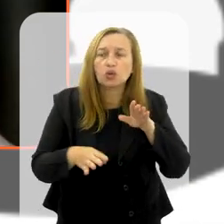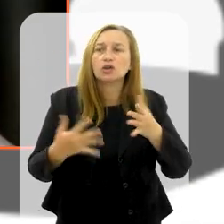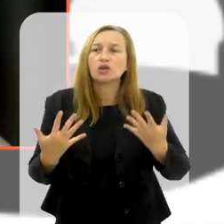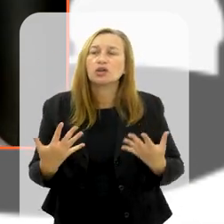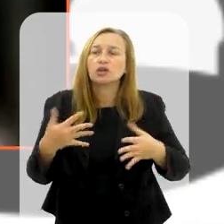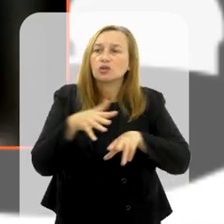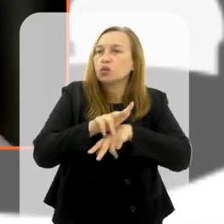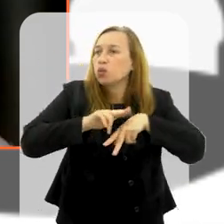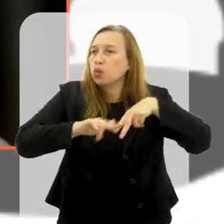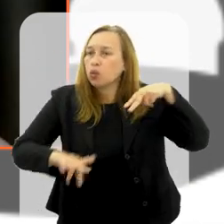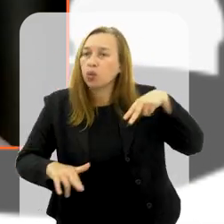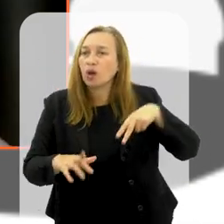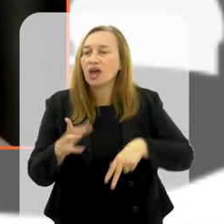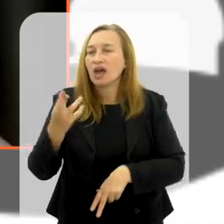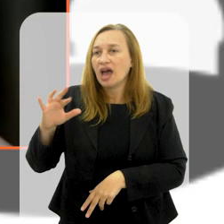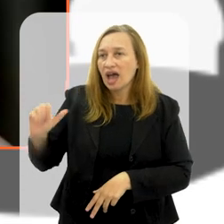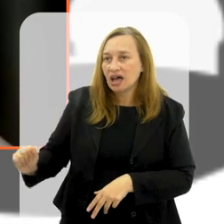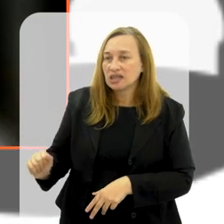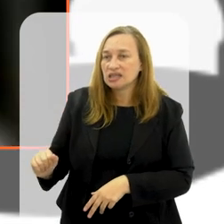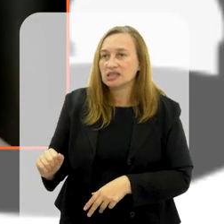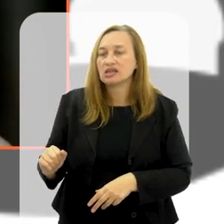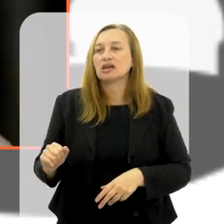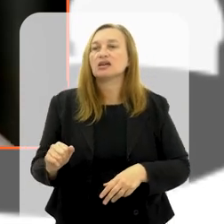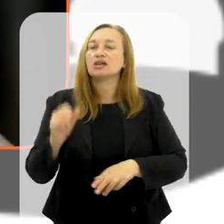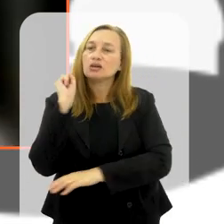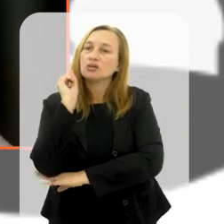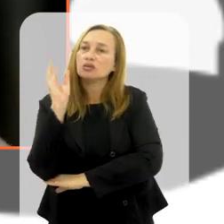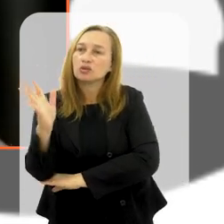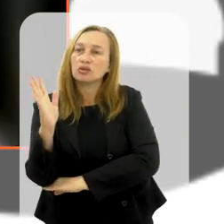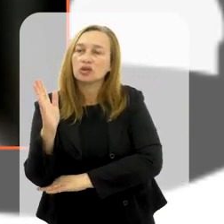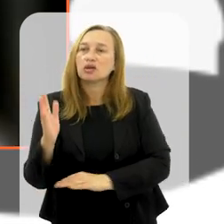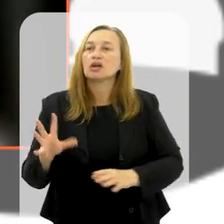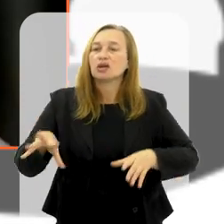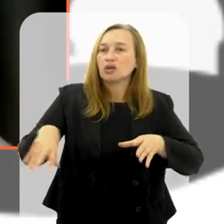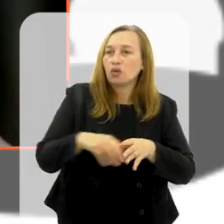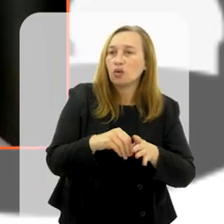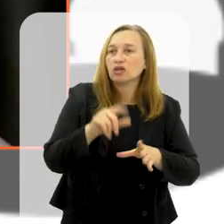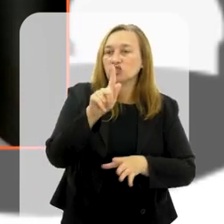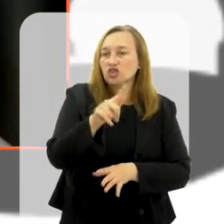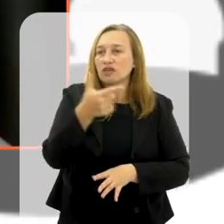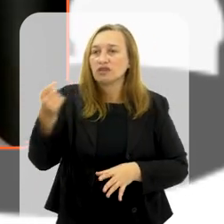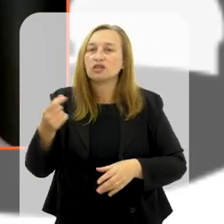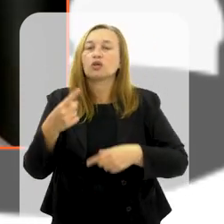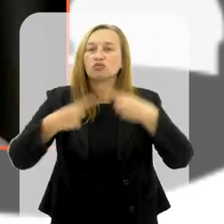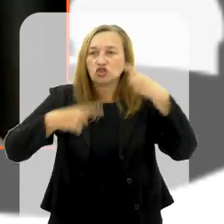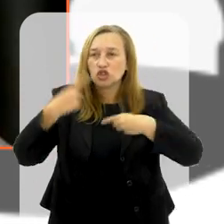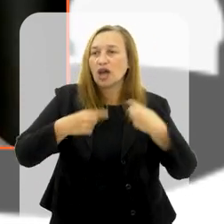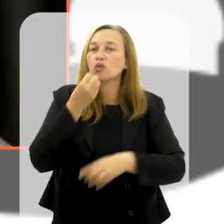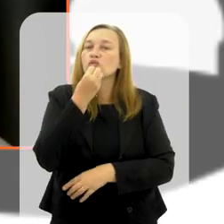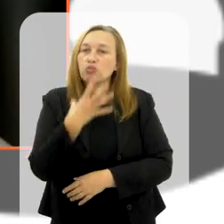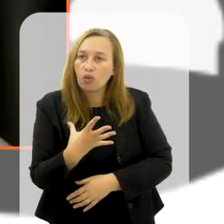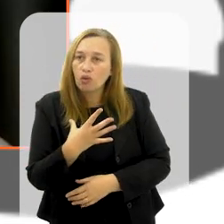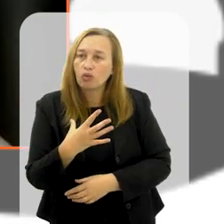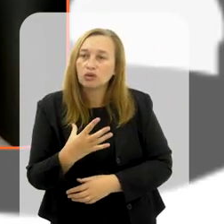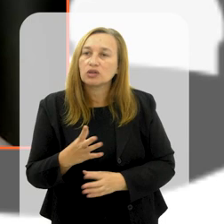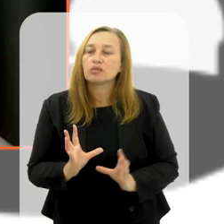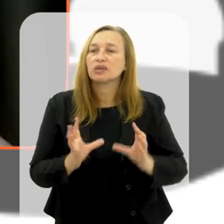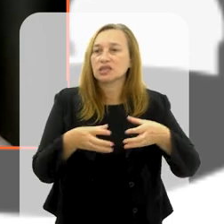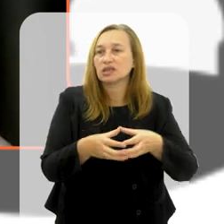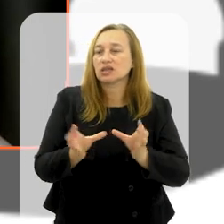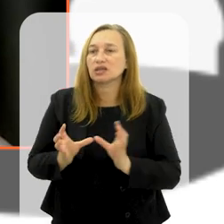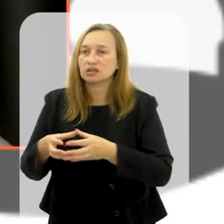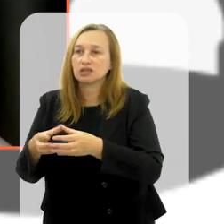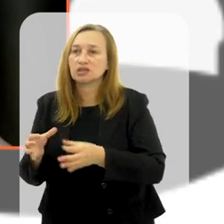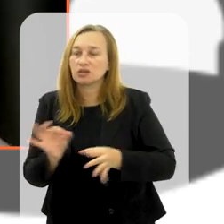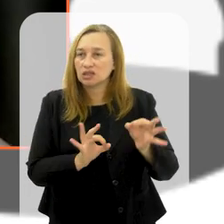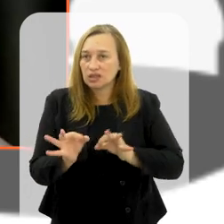desigualdades, inclusão de gênero, raça, meio ambiente, para a agenda do G20. Então, nós temos um diálogo bastante próximo com essas redes